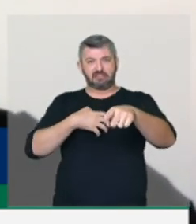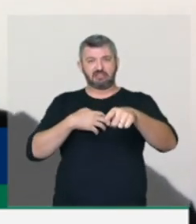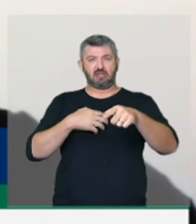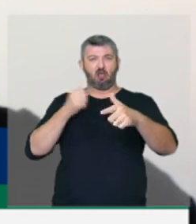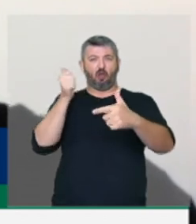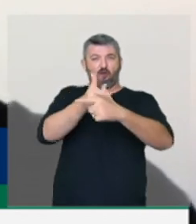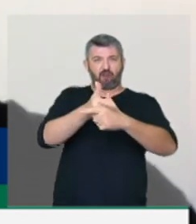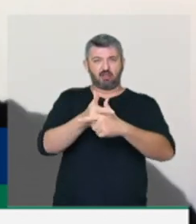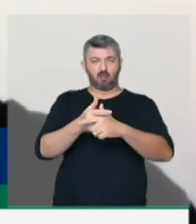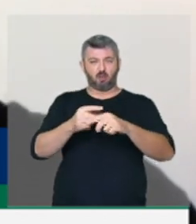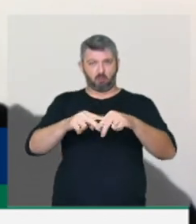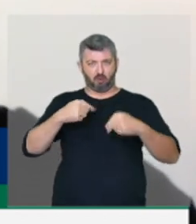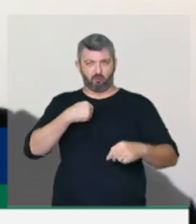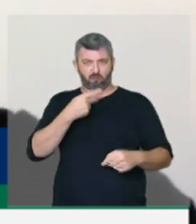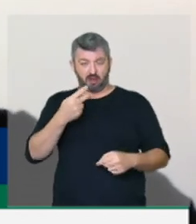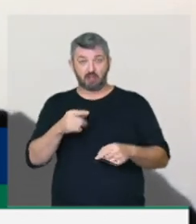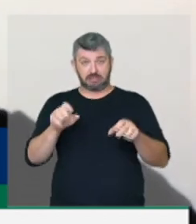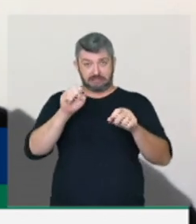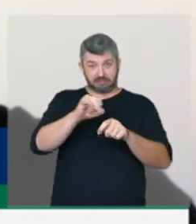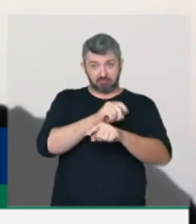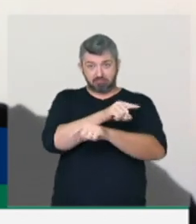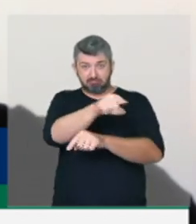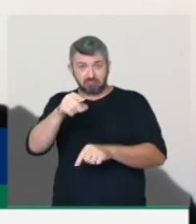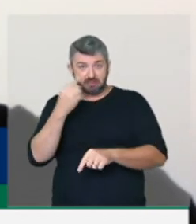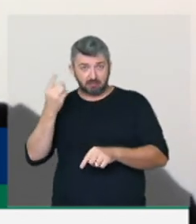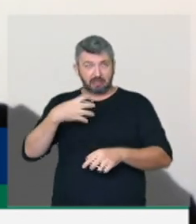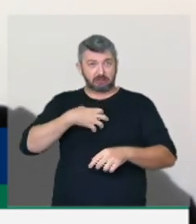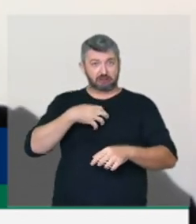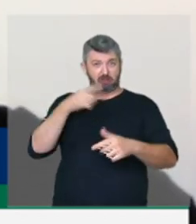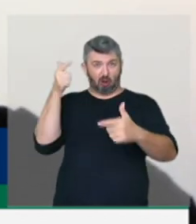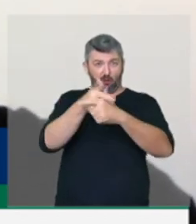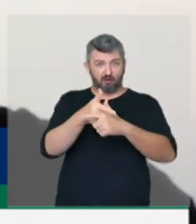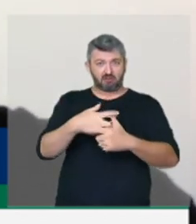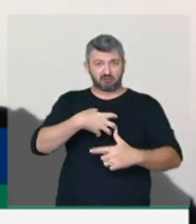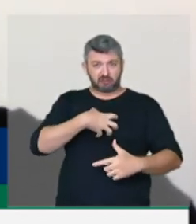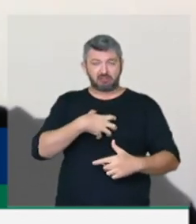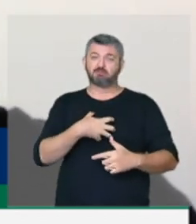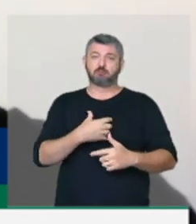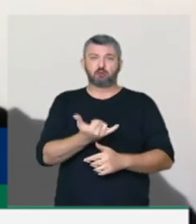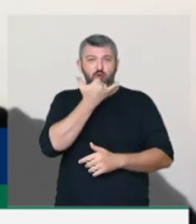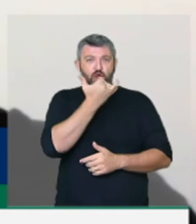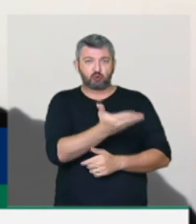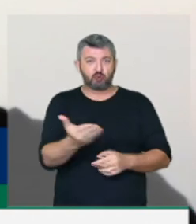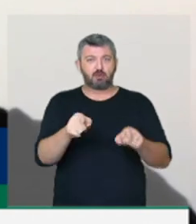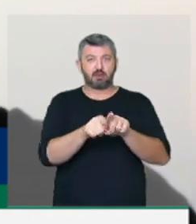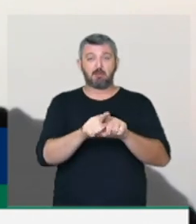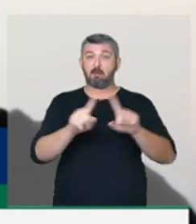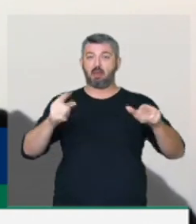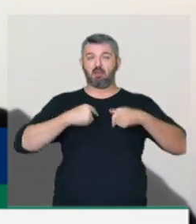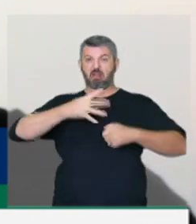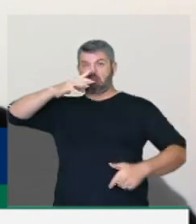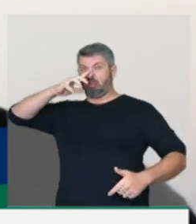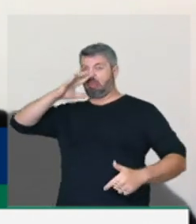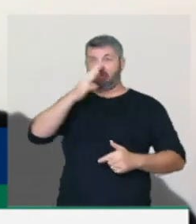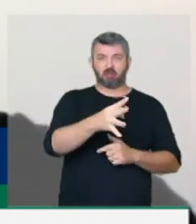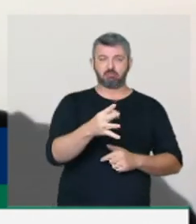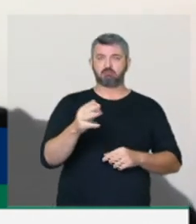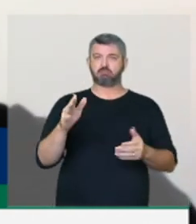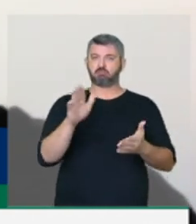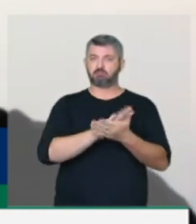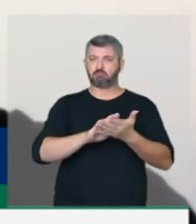palavras e caso algum deputado tenha de fato se sentido ofendido, mas lembro que não ataquei nenhum de vossas